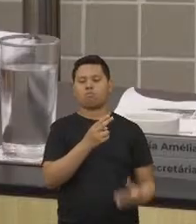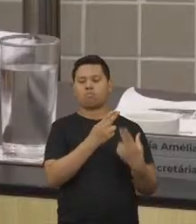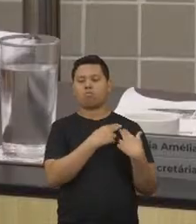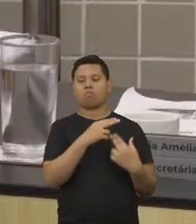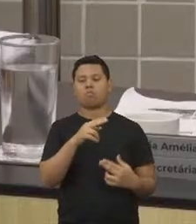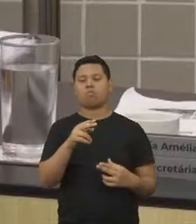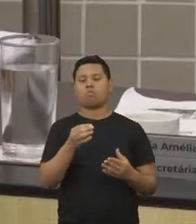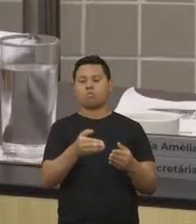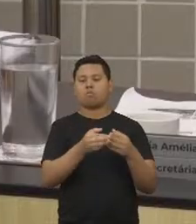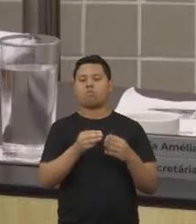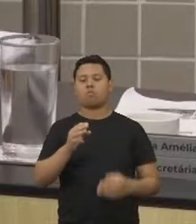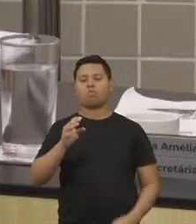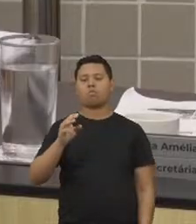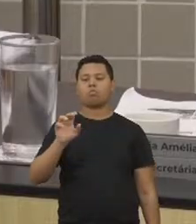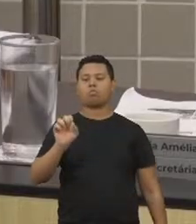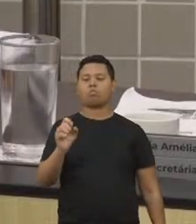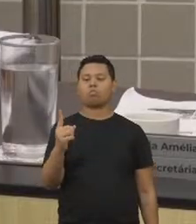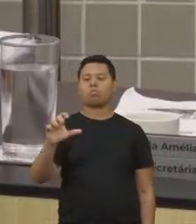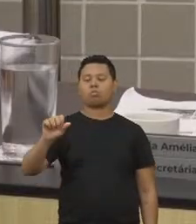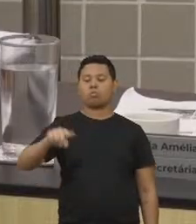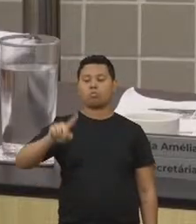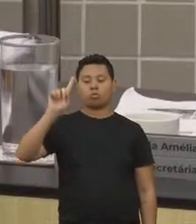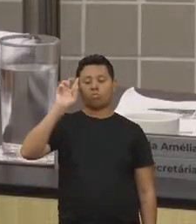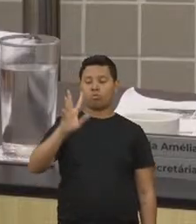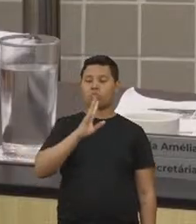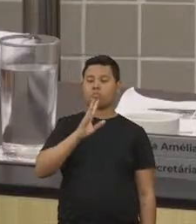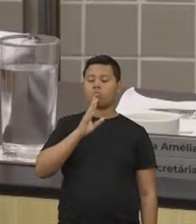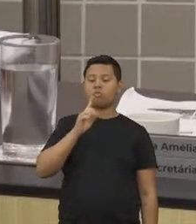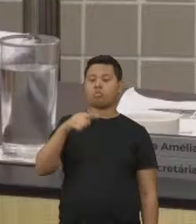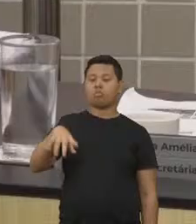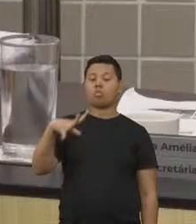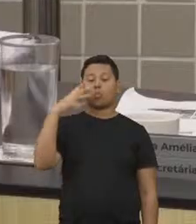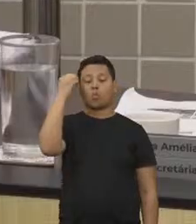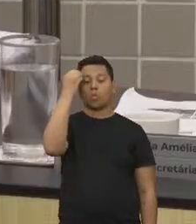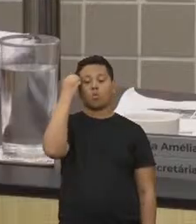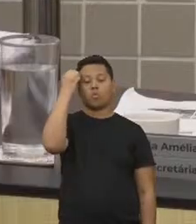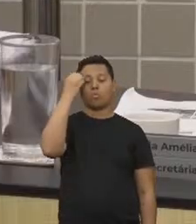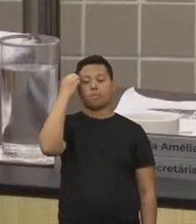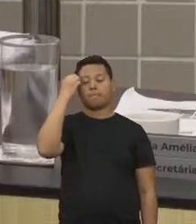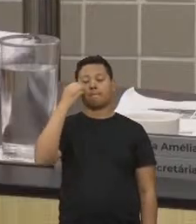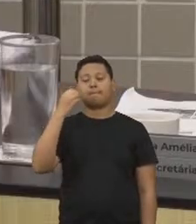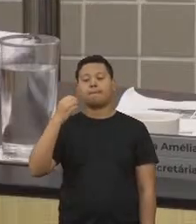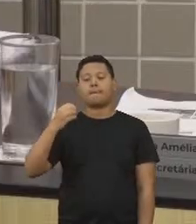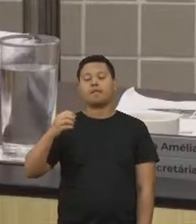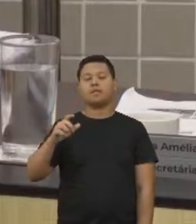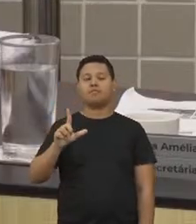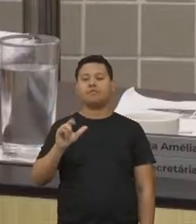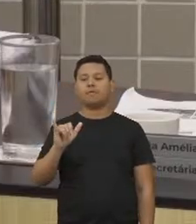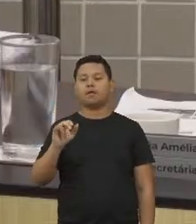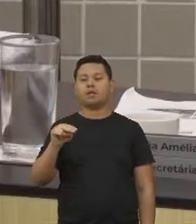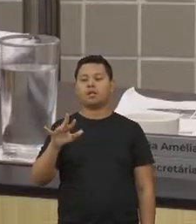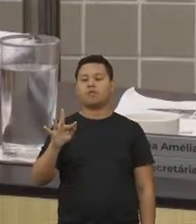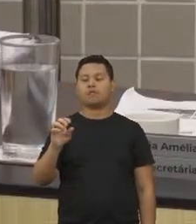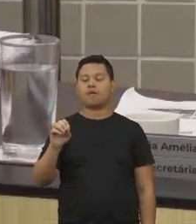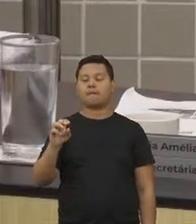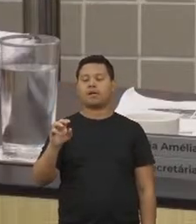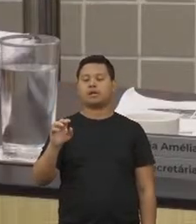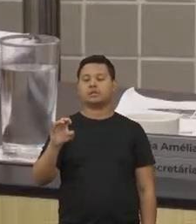819. Moção de reconhecimento pelo Dia Mundial da Conscientização do Linfoma,